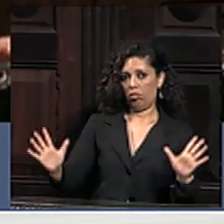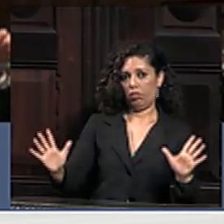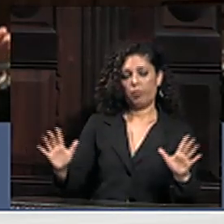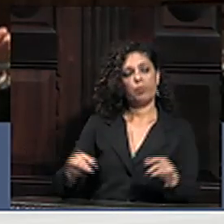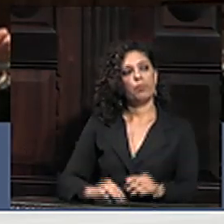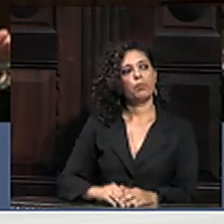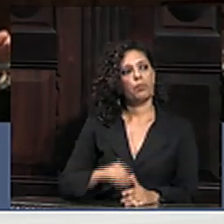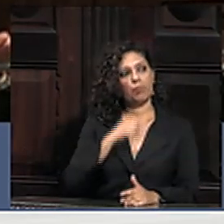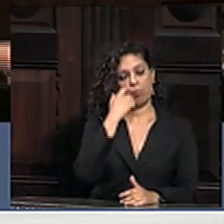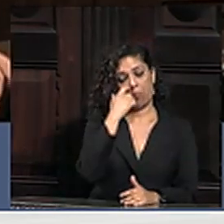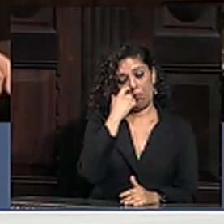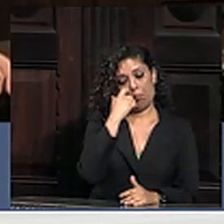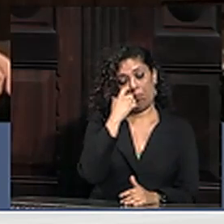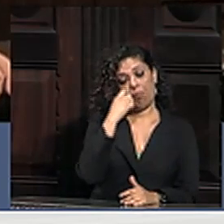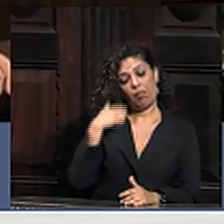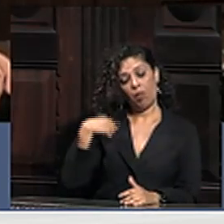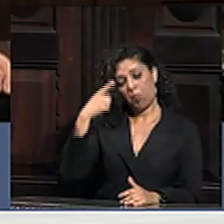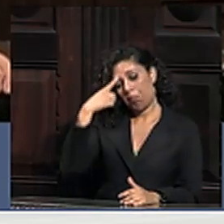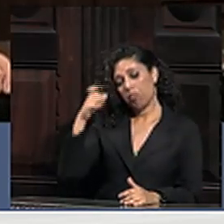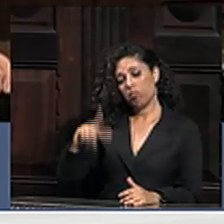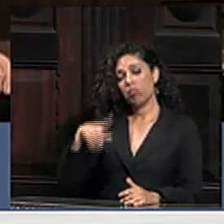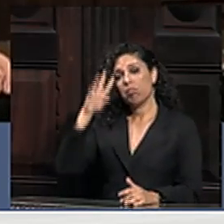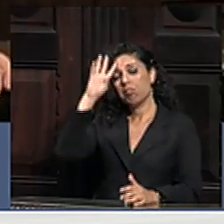É uma decisão